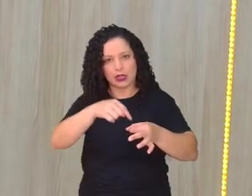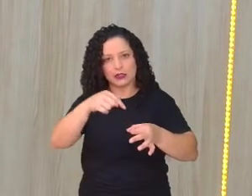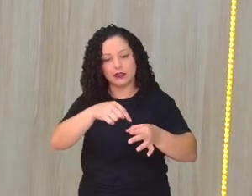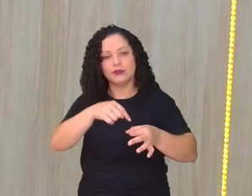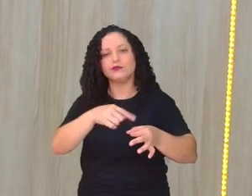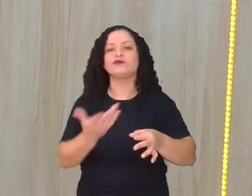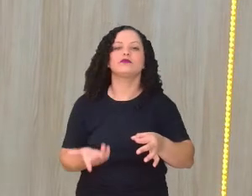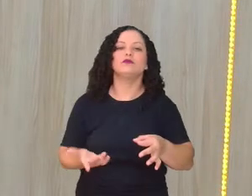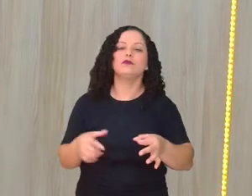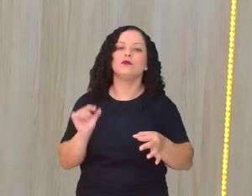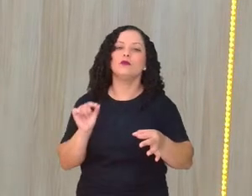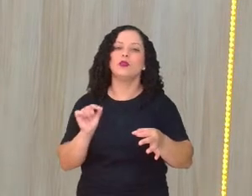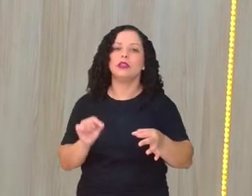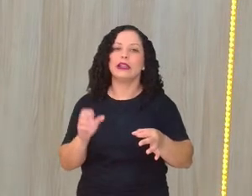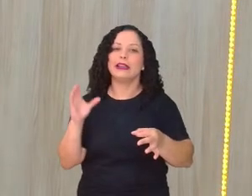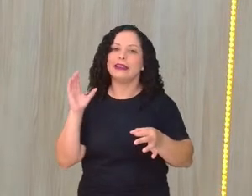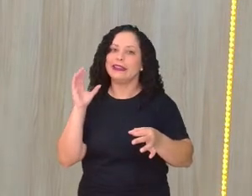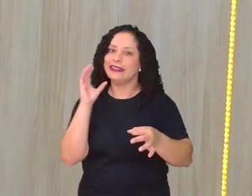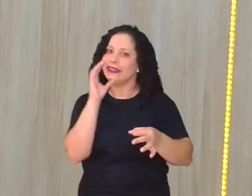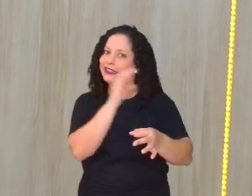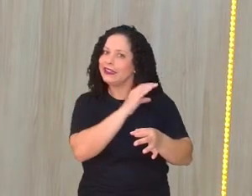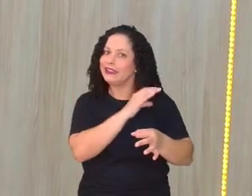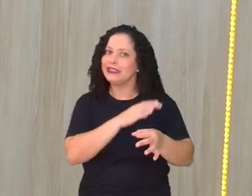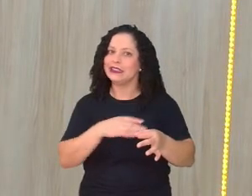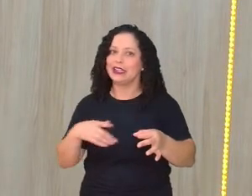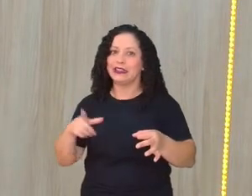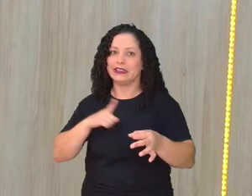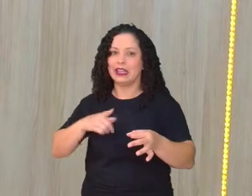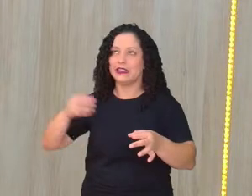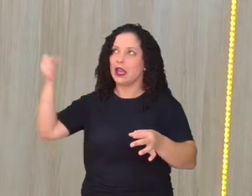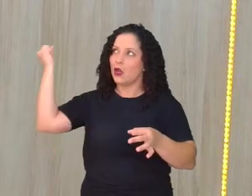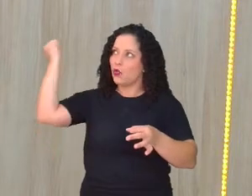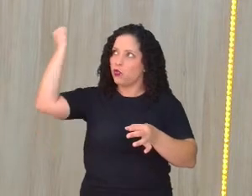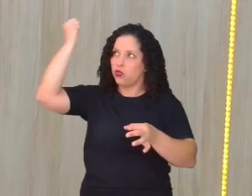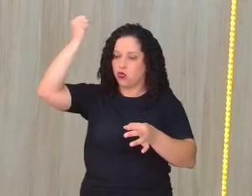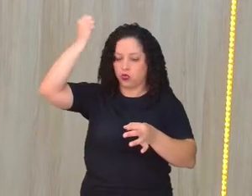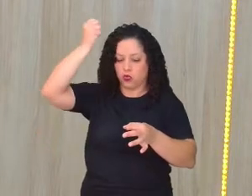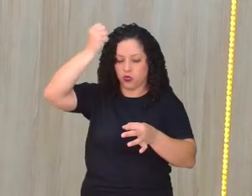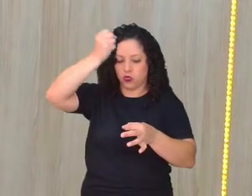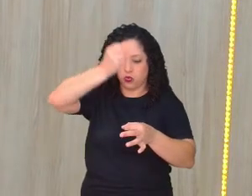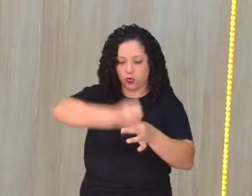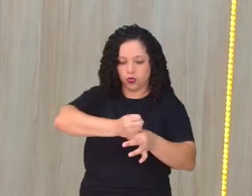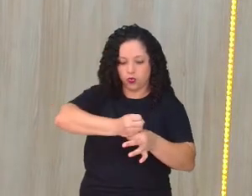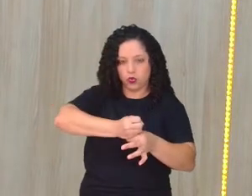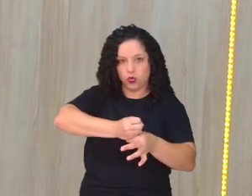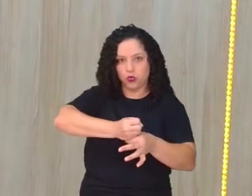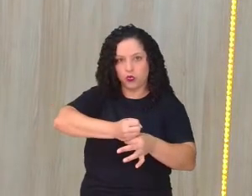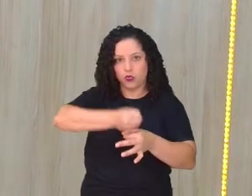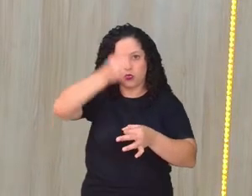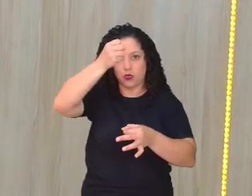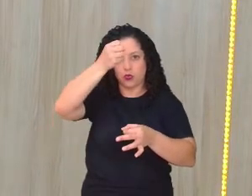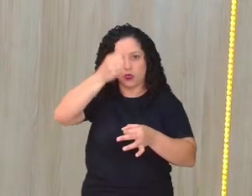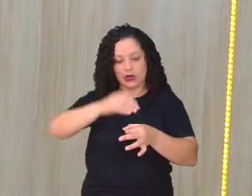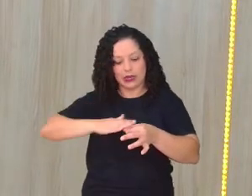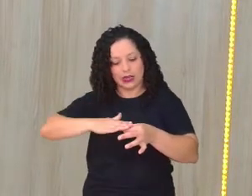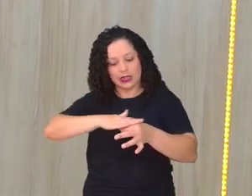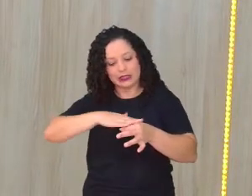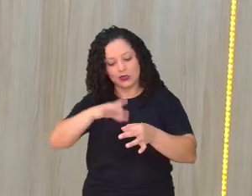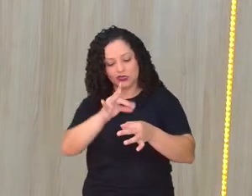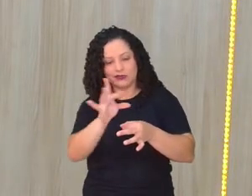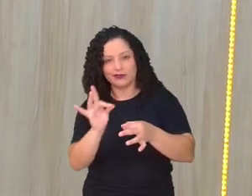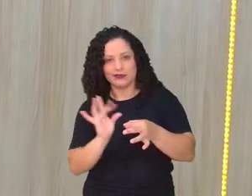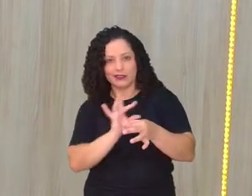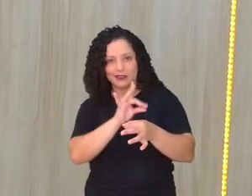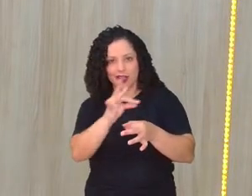moeda, aquele bloquinho aquecido, vem um molde e dá tipo um carimbo ali, né, deixando todos os detalhes da